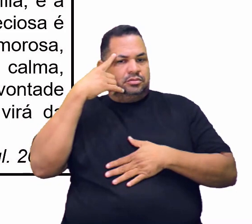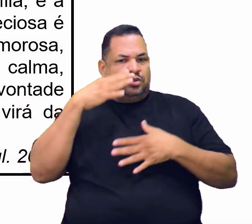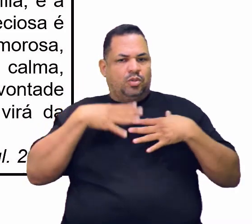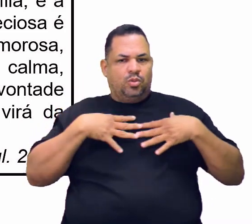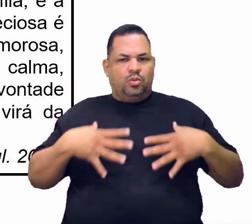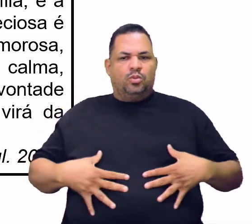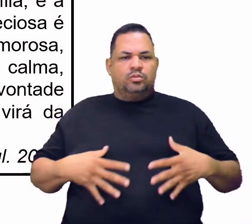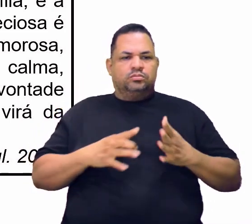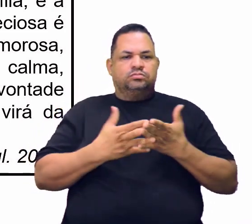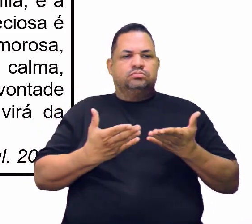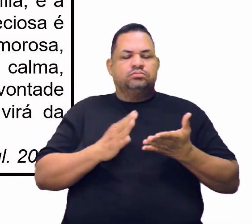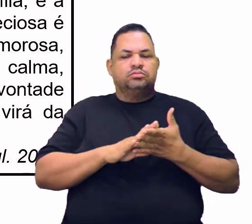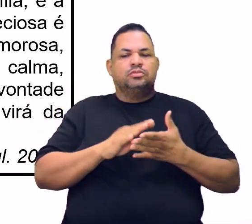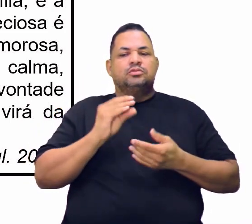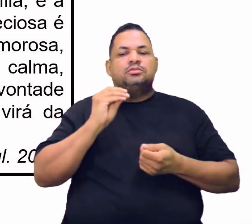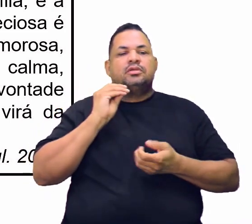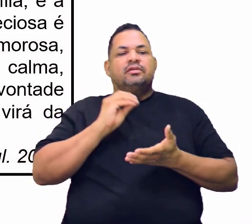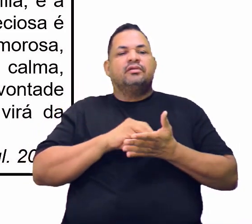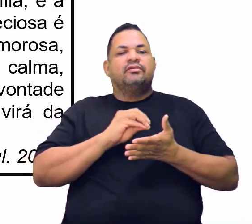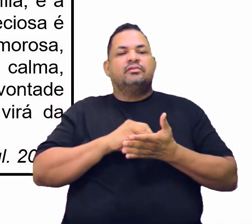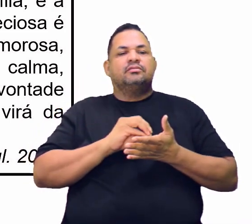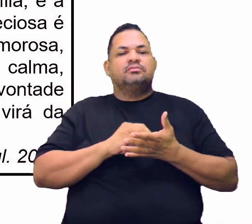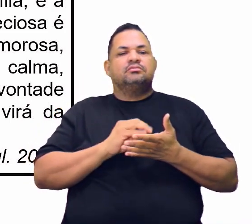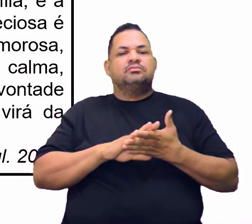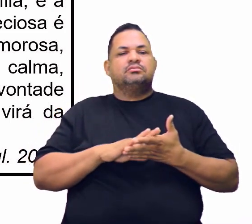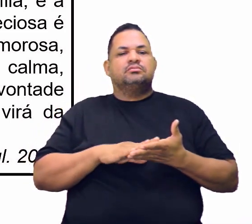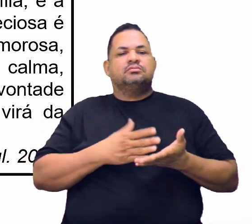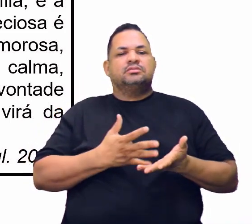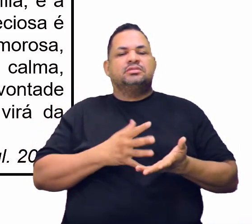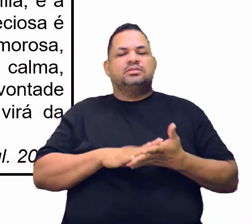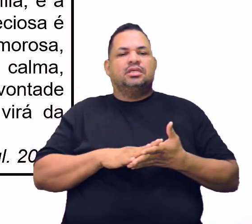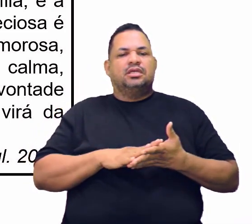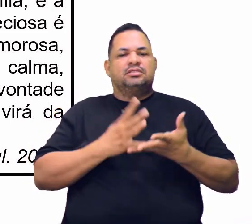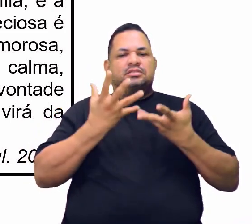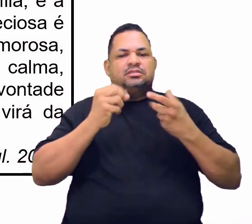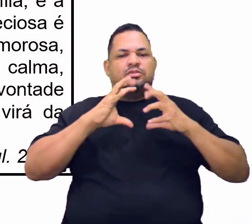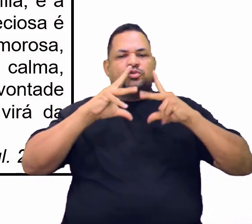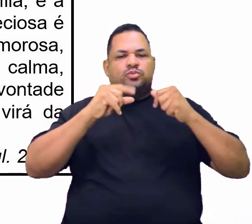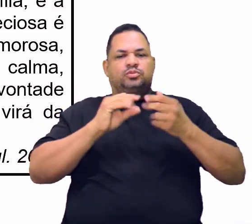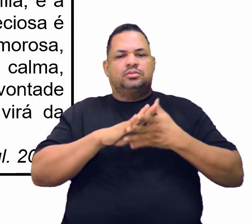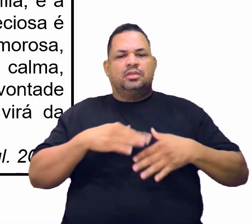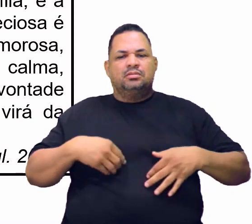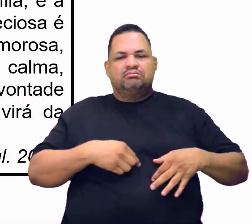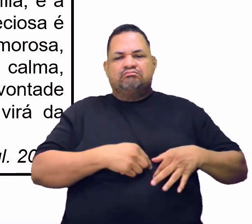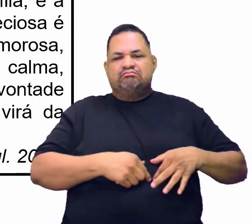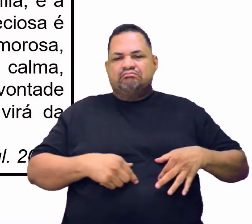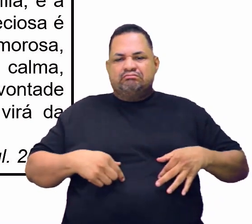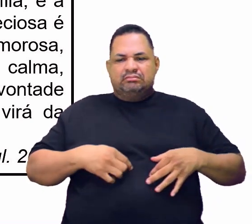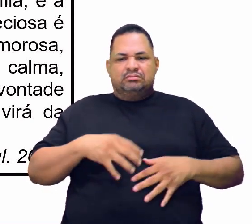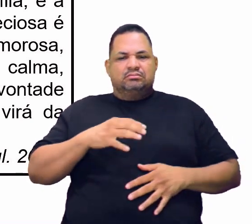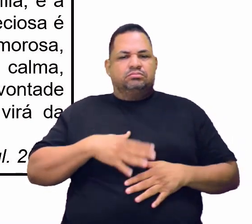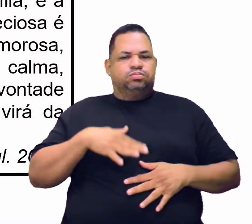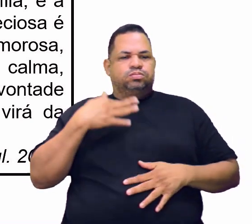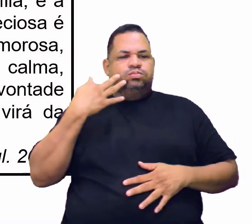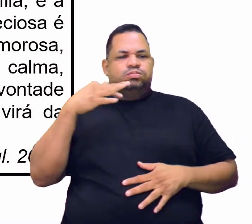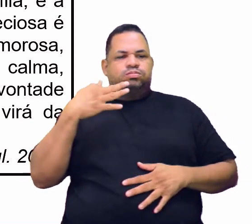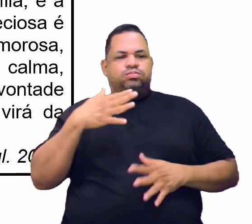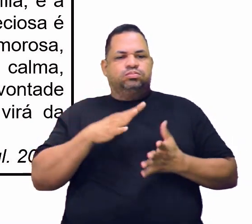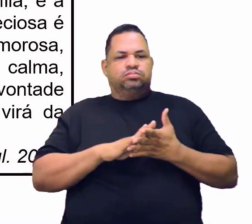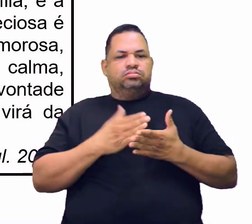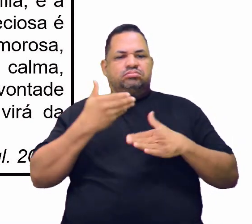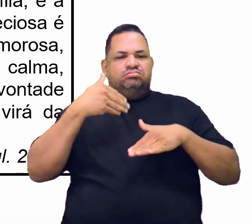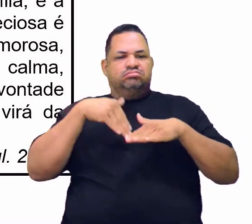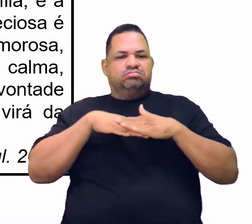corpo indicará onde você falha. Se anda engolindo sapos, a área gástrica se ressentirá. O que